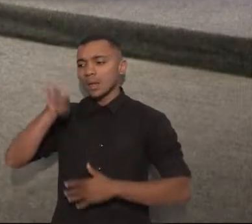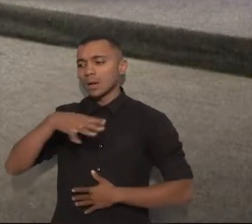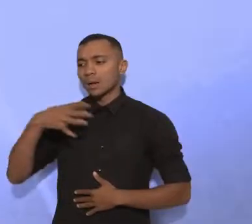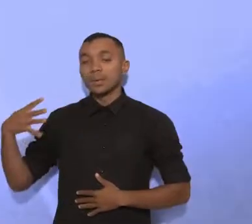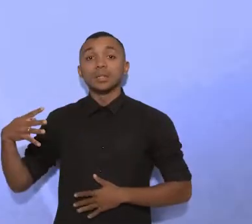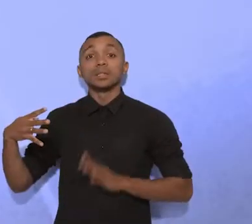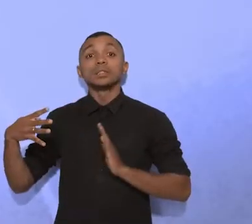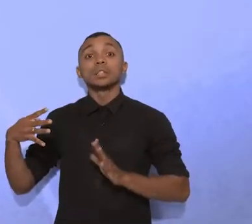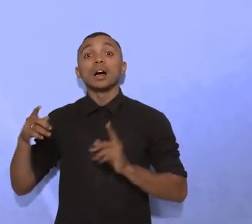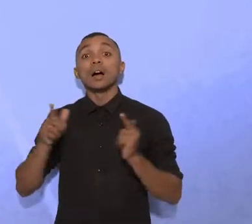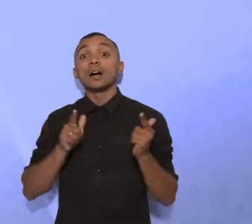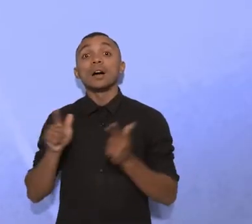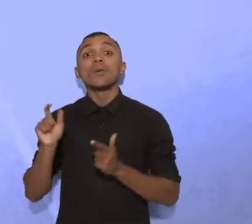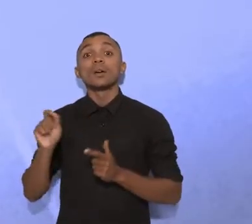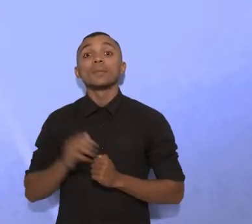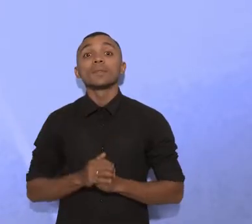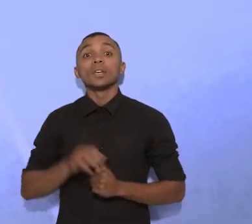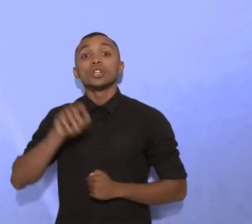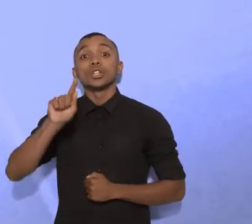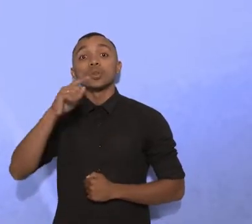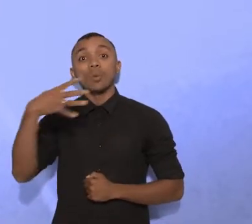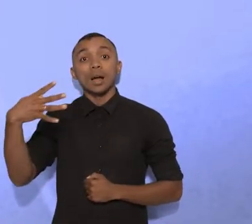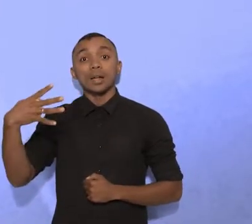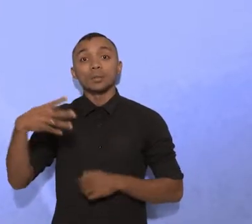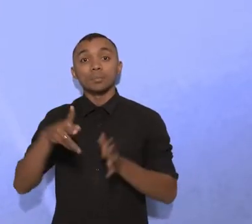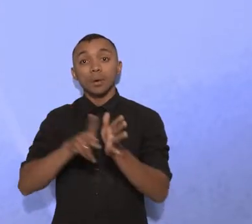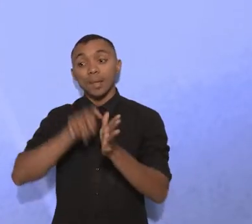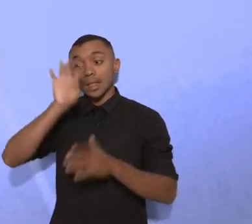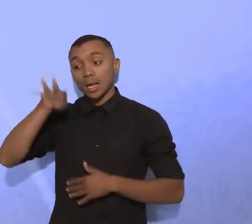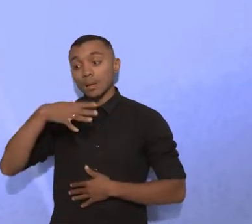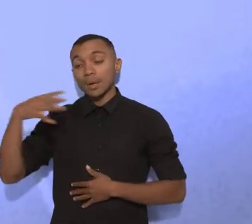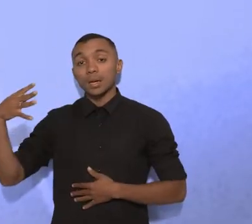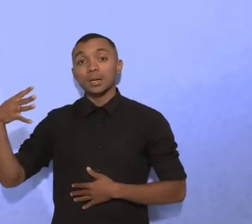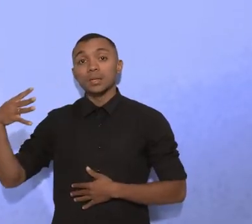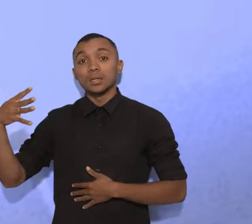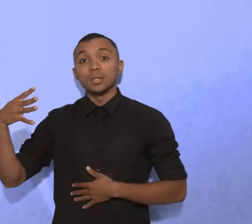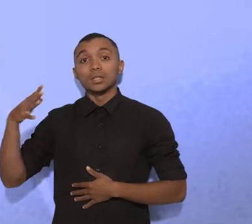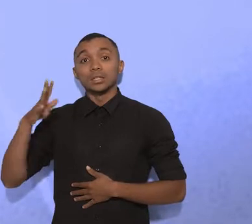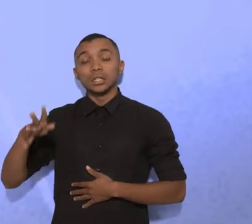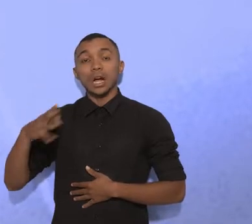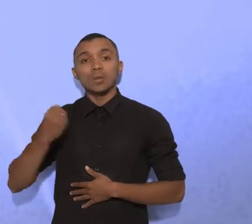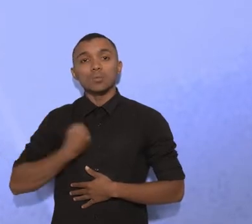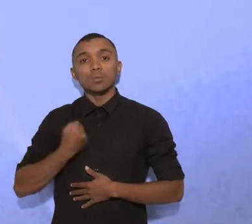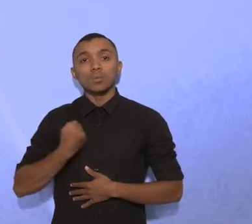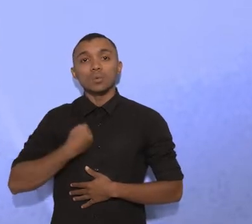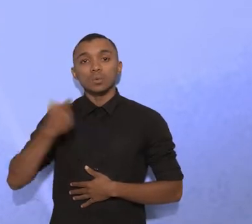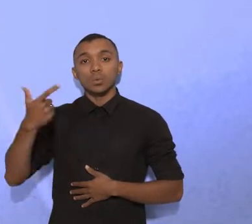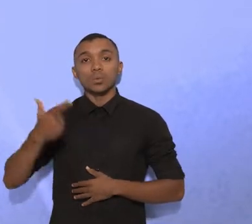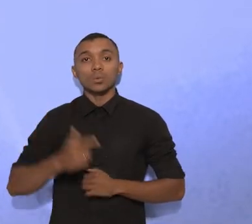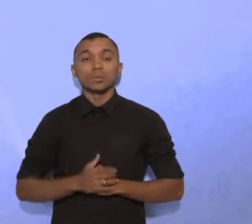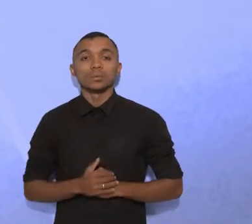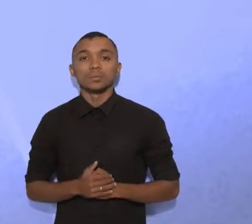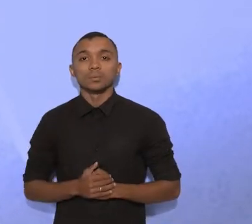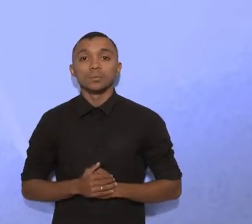no chamado G4 da Série D, lá do grupo dele. Liderou, né? Foi vice-líder. Liderando bem e tal. Nos três últimos jogos, teve